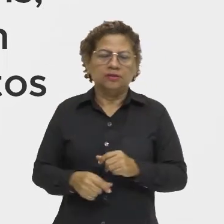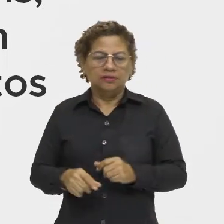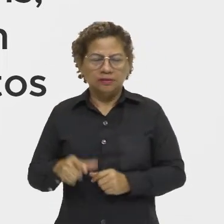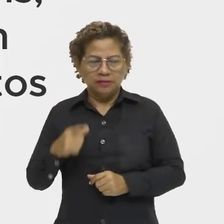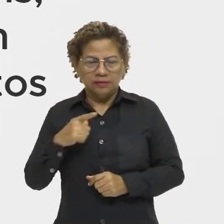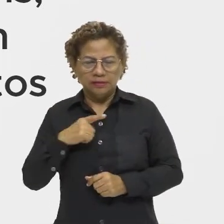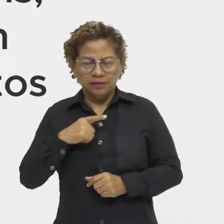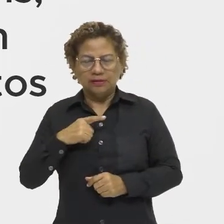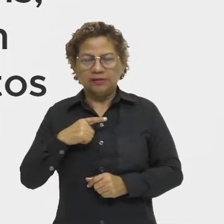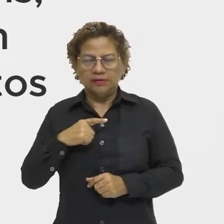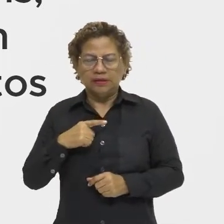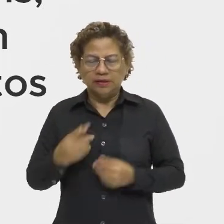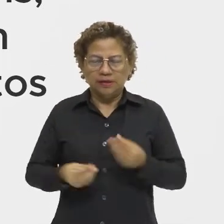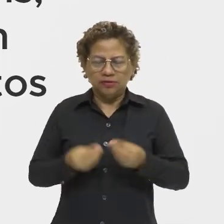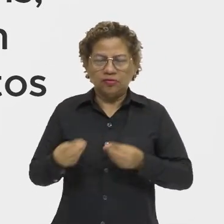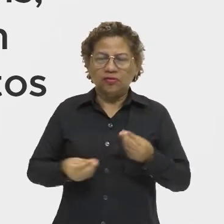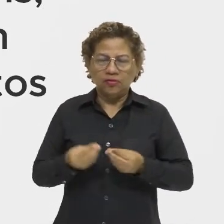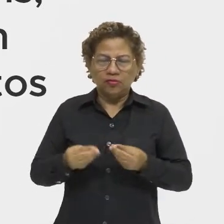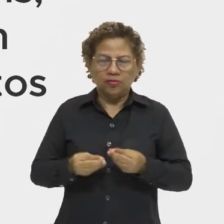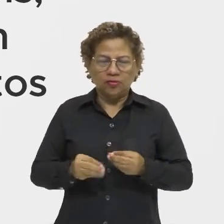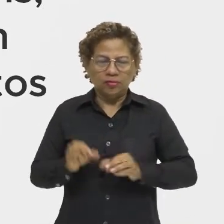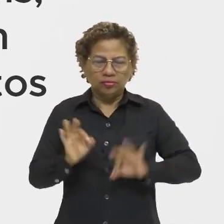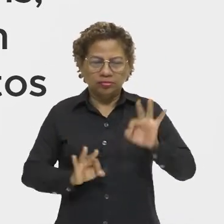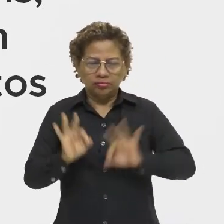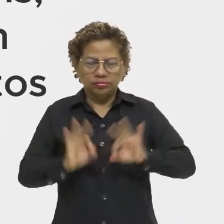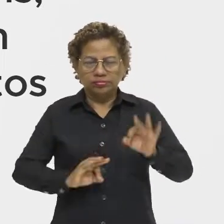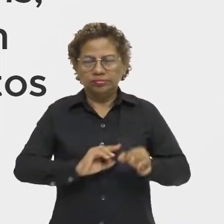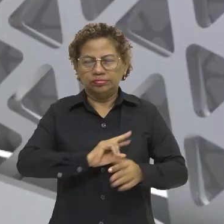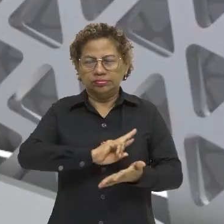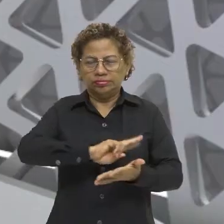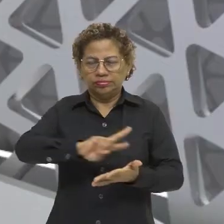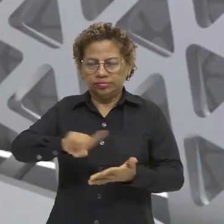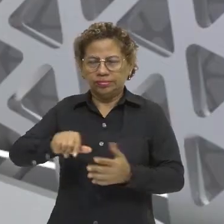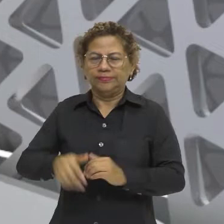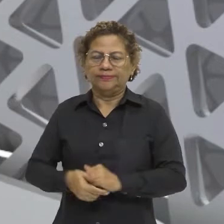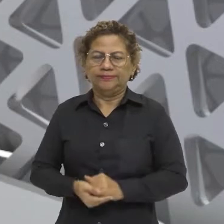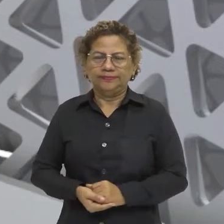diversos espaços, momentos e os sujeitos envolvidos.